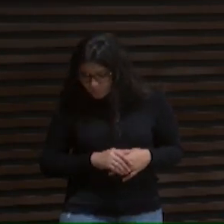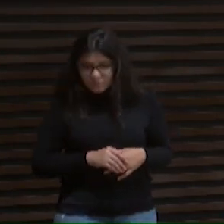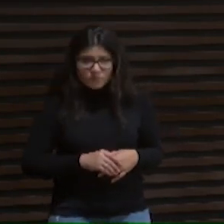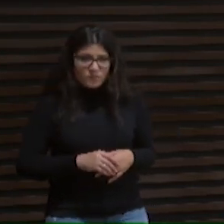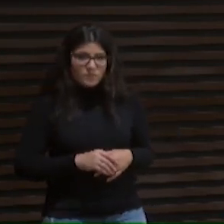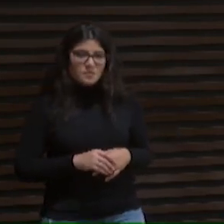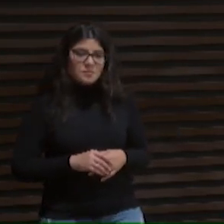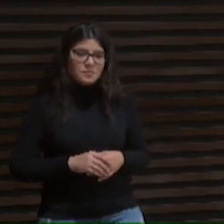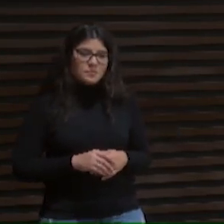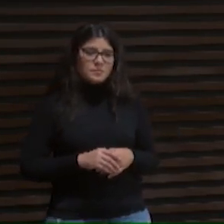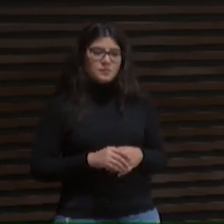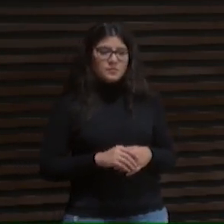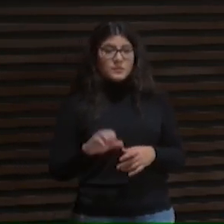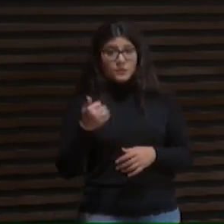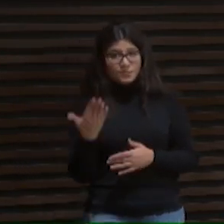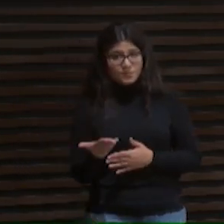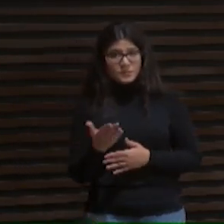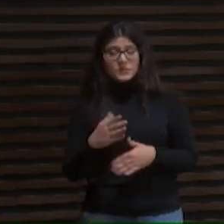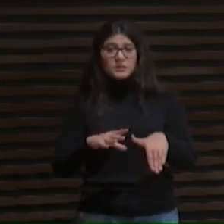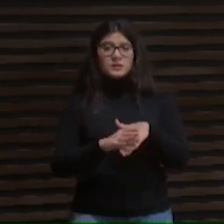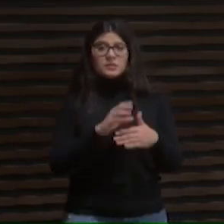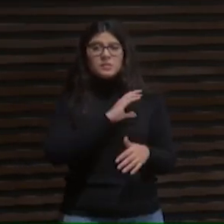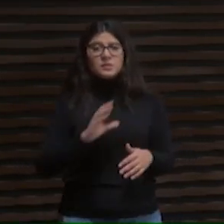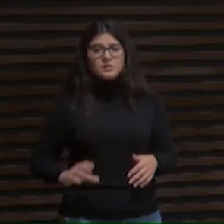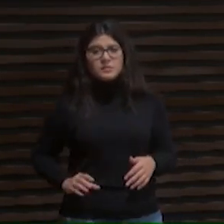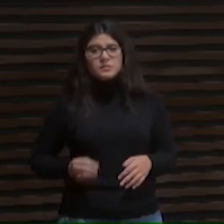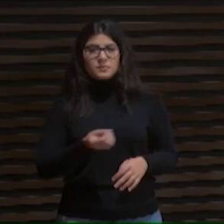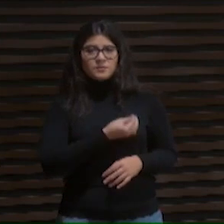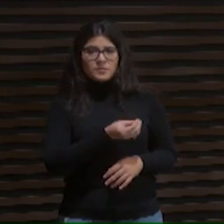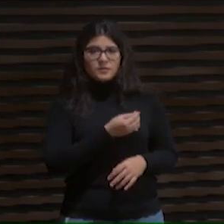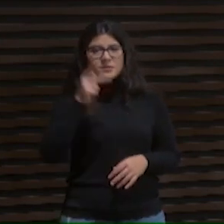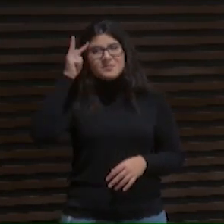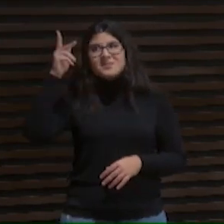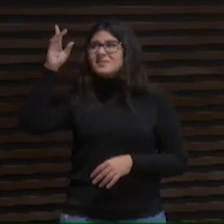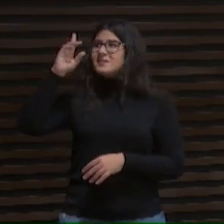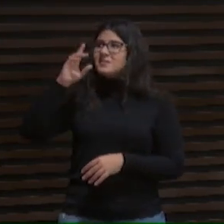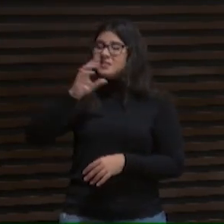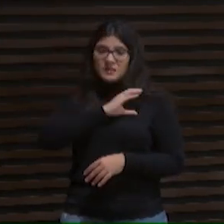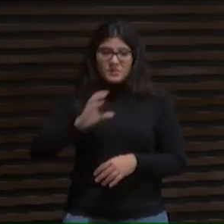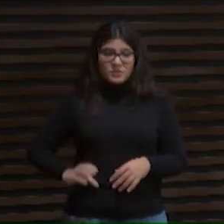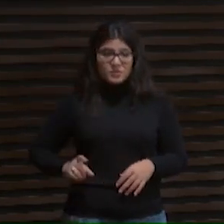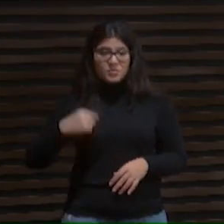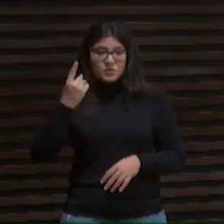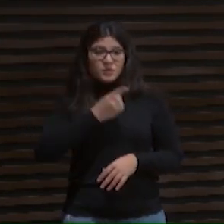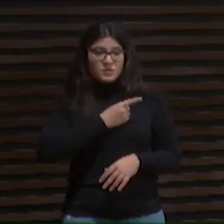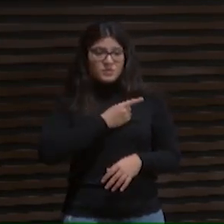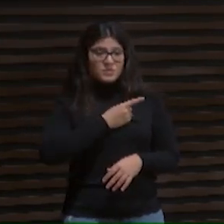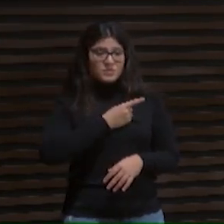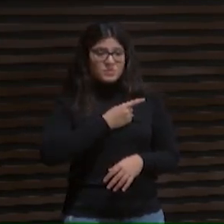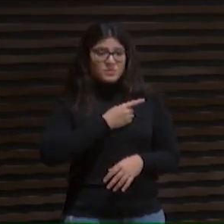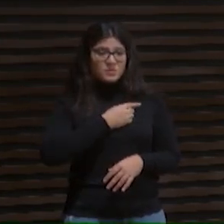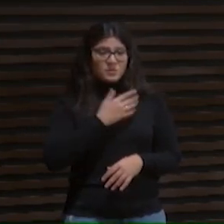Por conseguinte, em Cristo, vivendo para Ele, somos comissionados a sermos